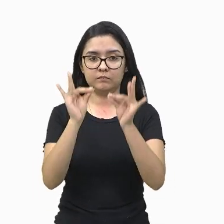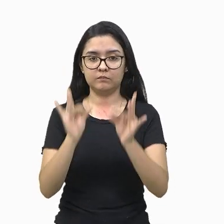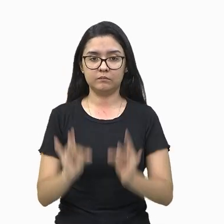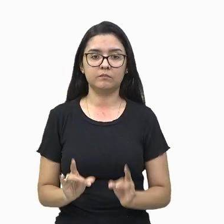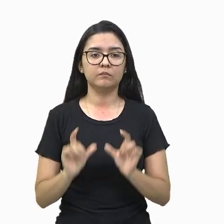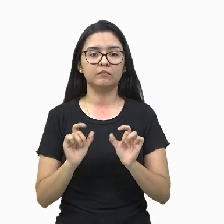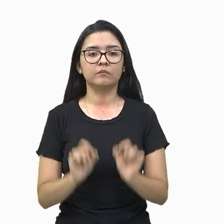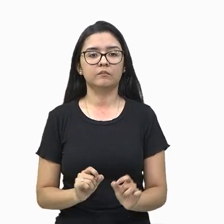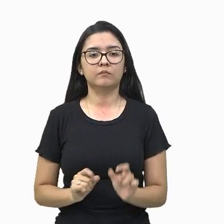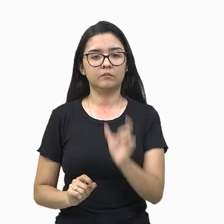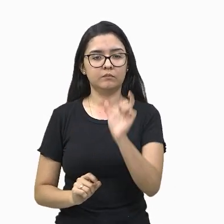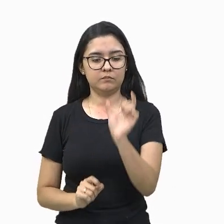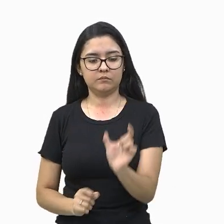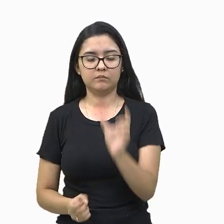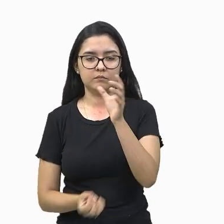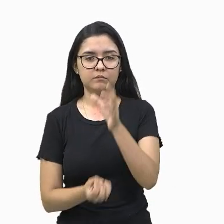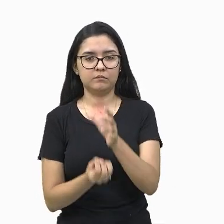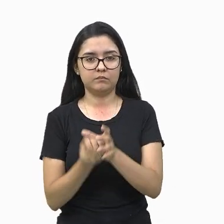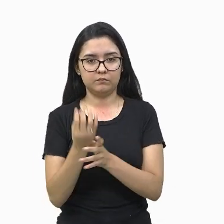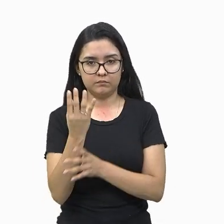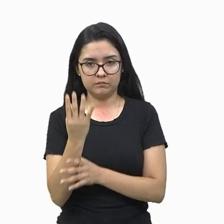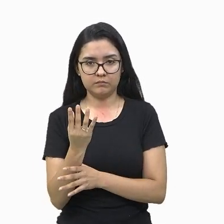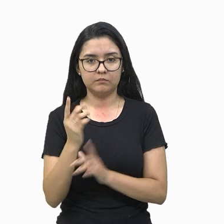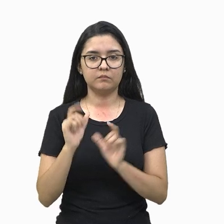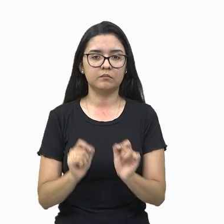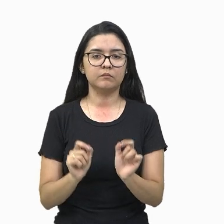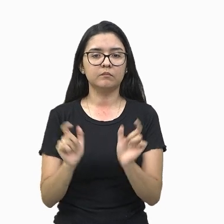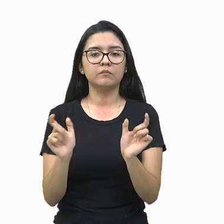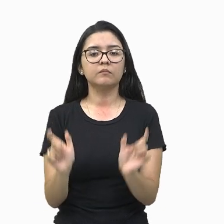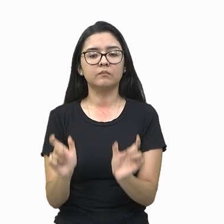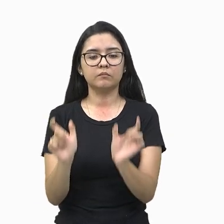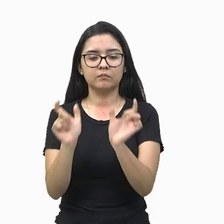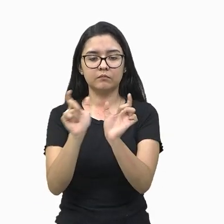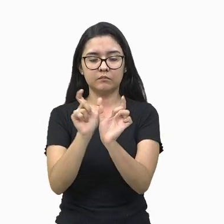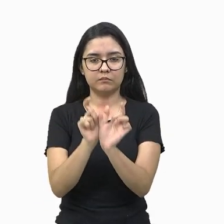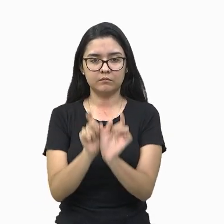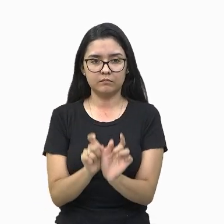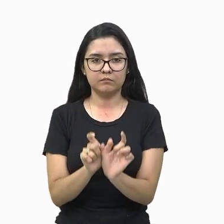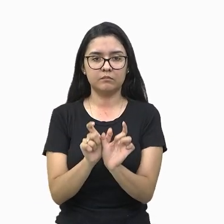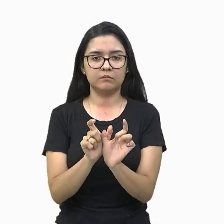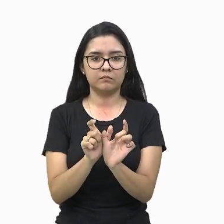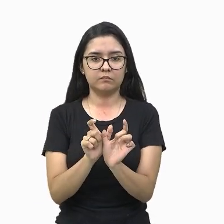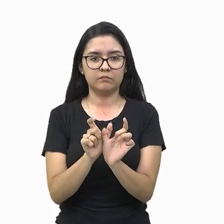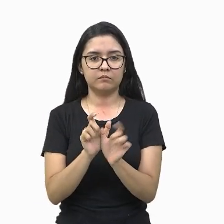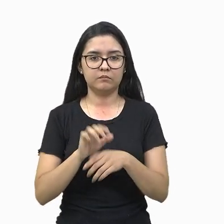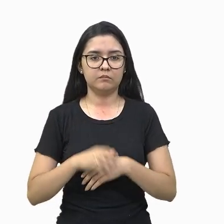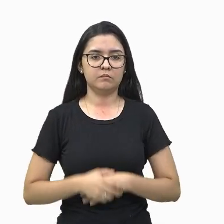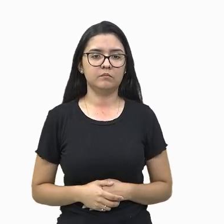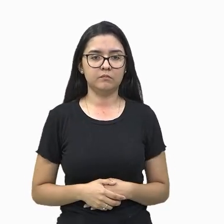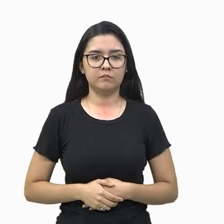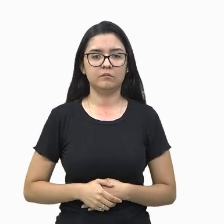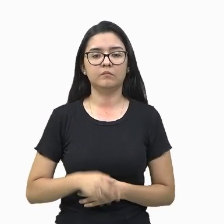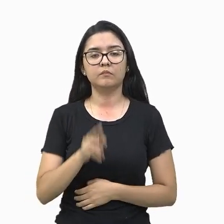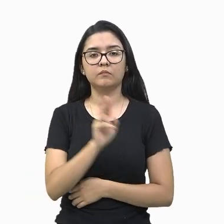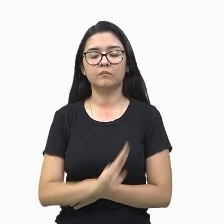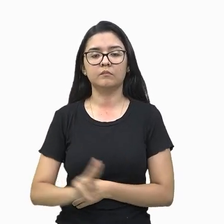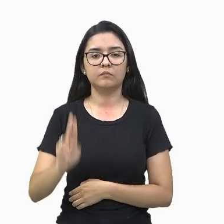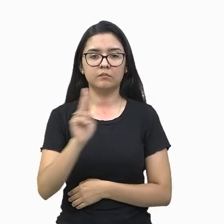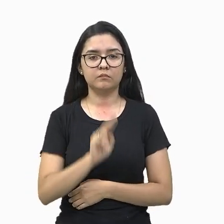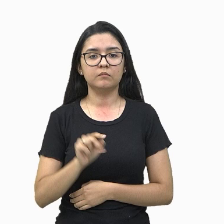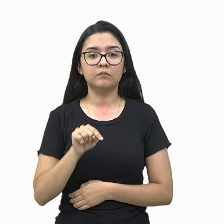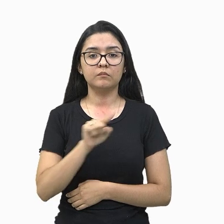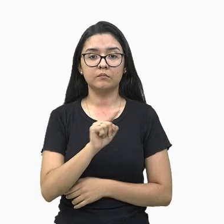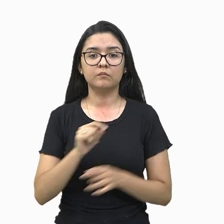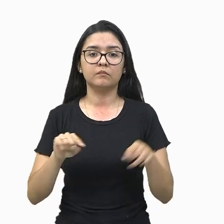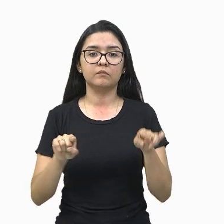detalhamento, formação de palavras por composição, aglutinação e justaposição. Uso